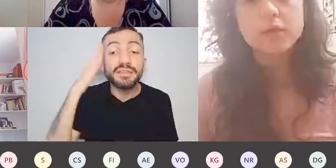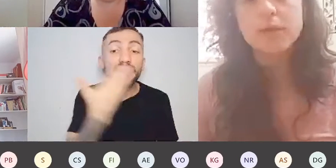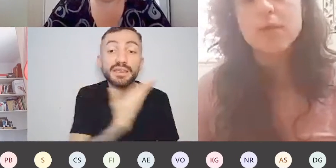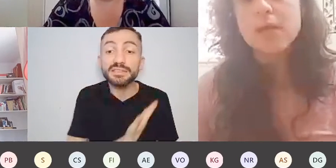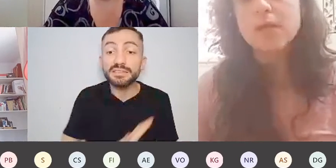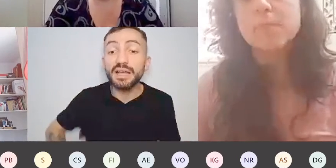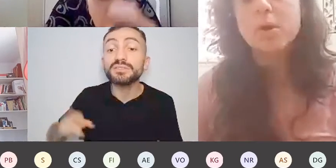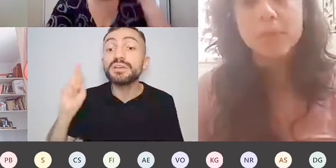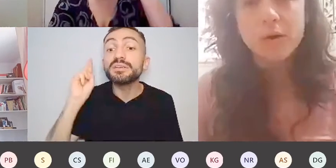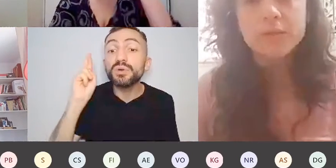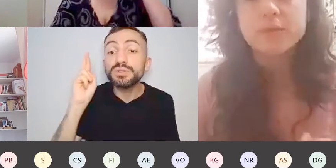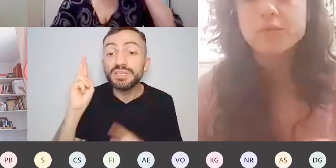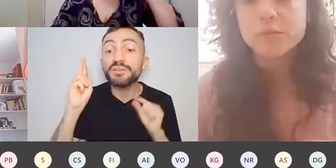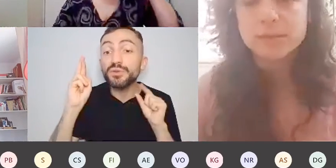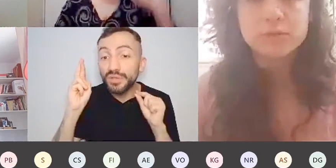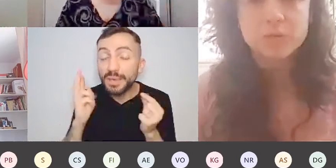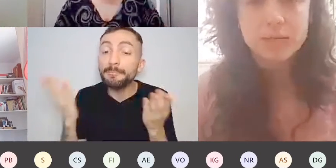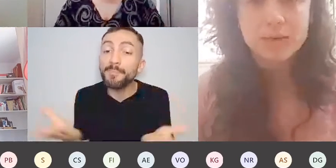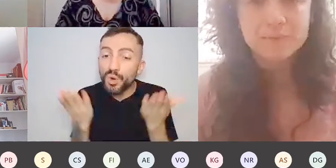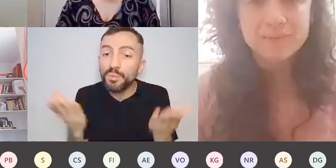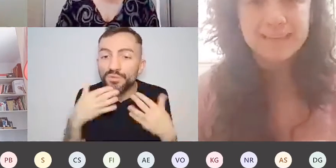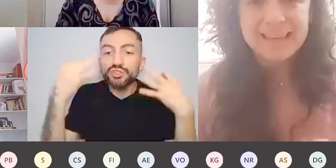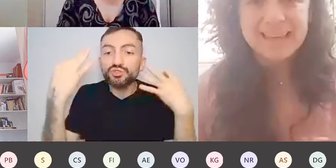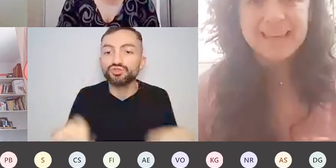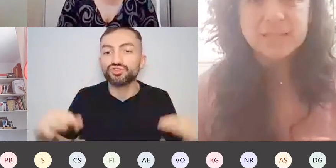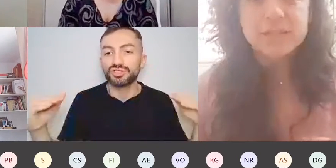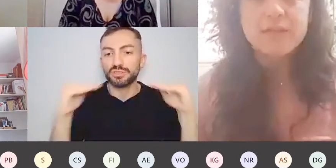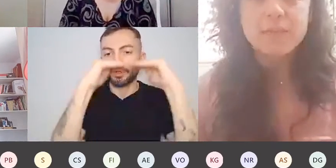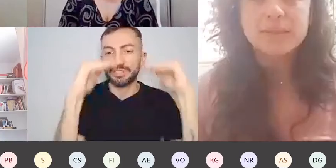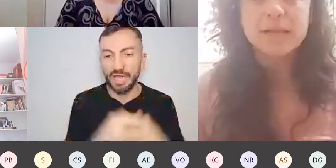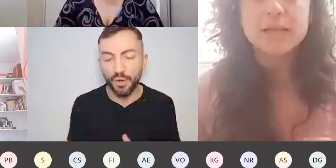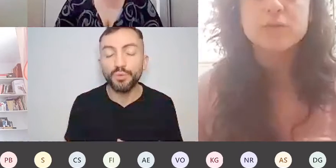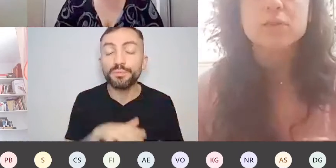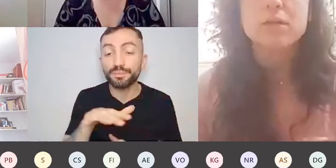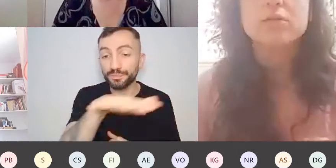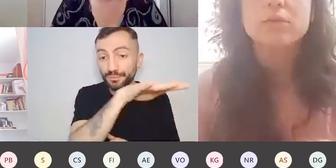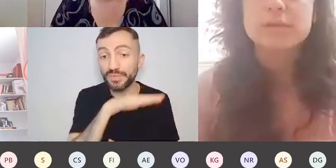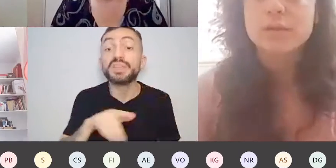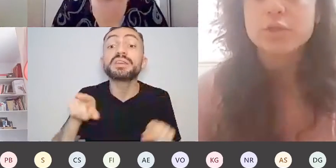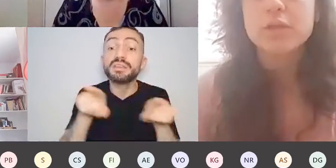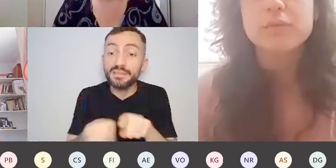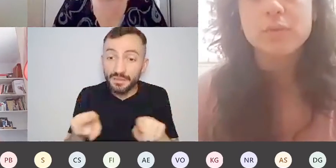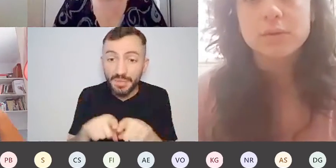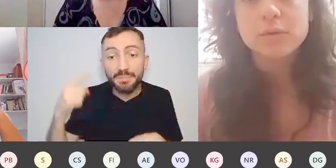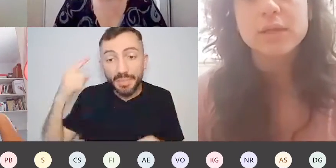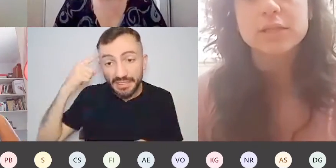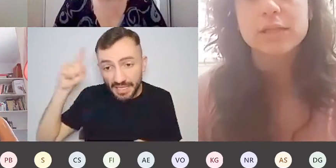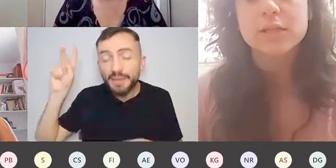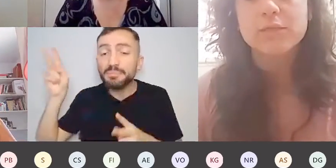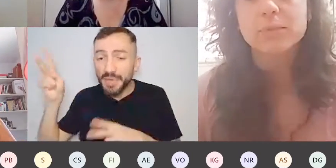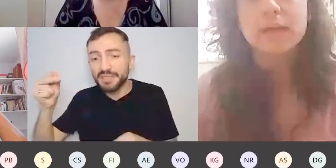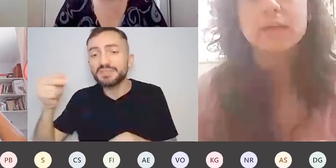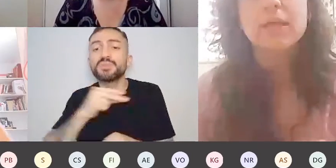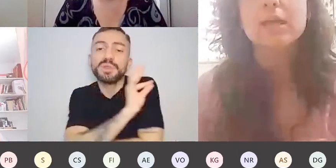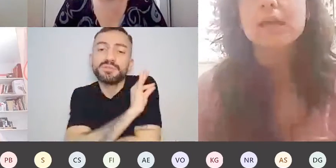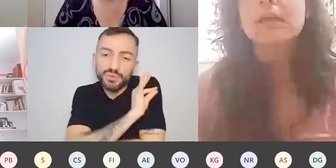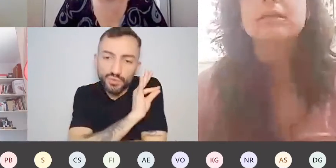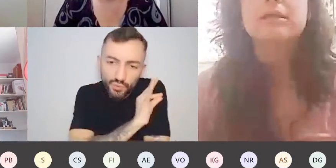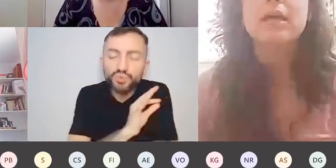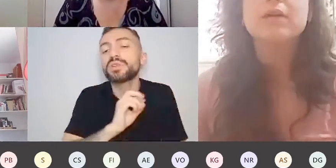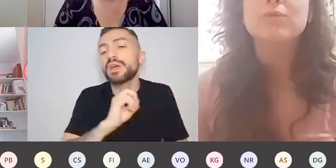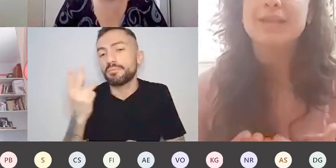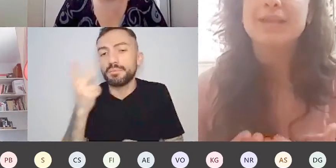um ente que promove justiça social e que a gente deve pensar isso tanto no executivo quanto no legislativo, porque